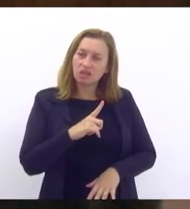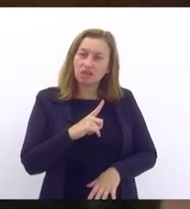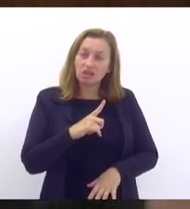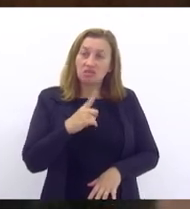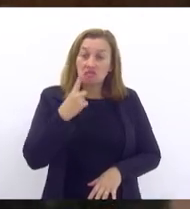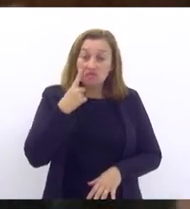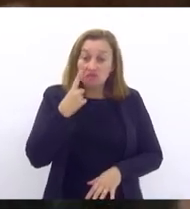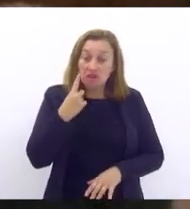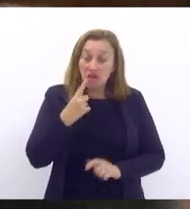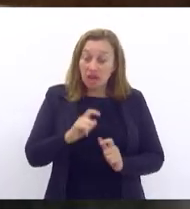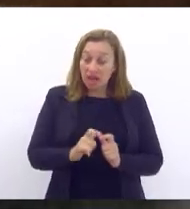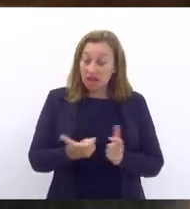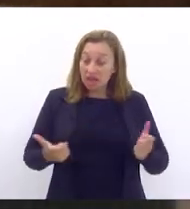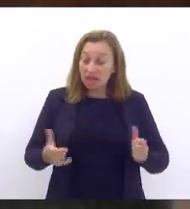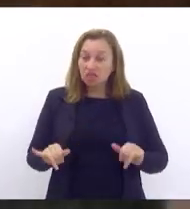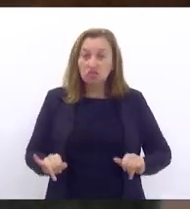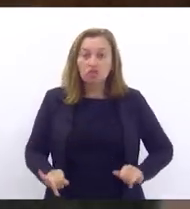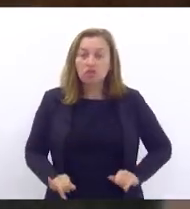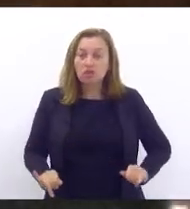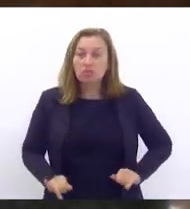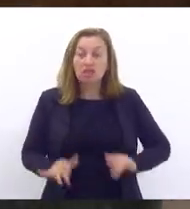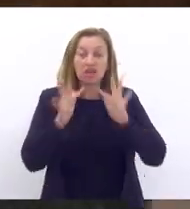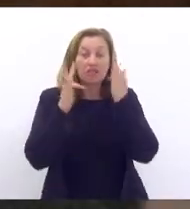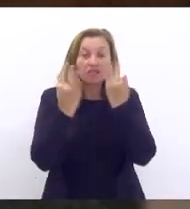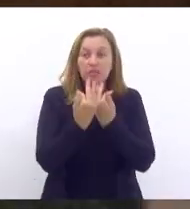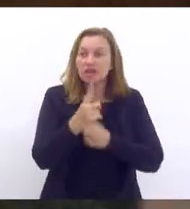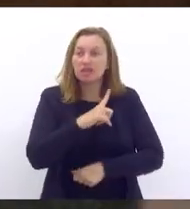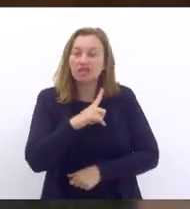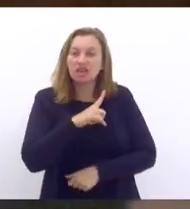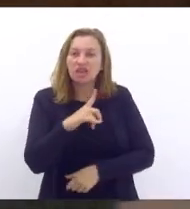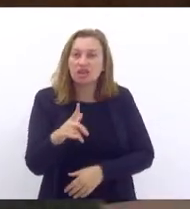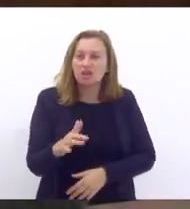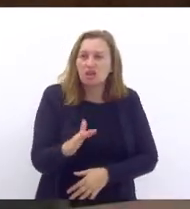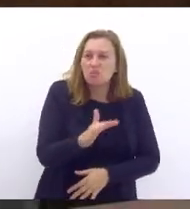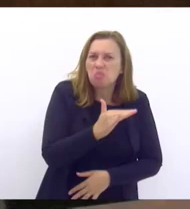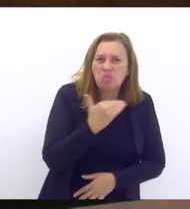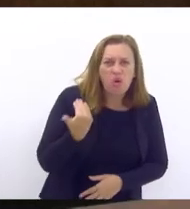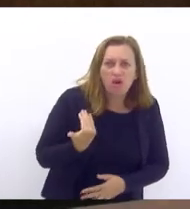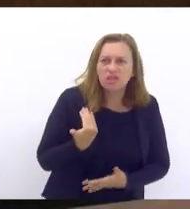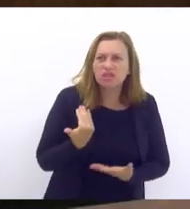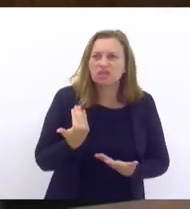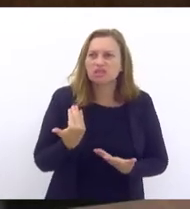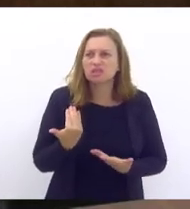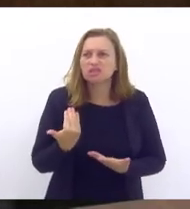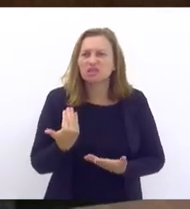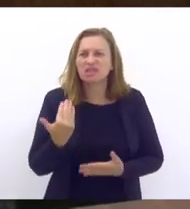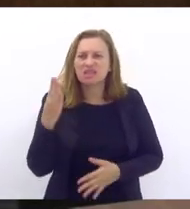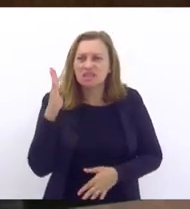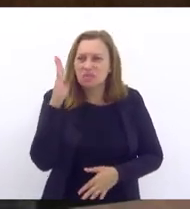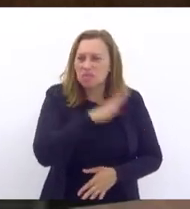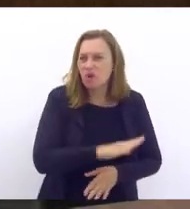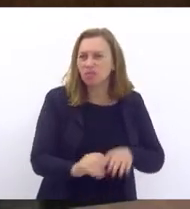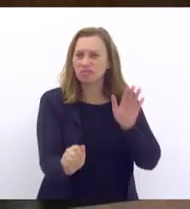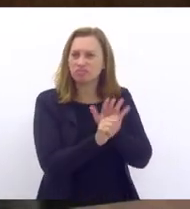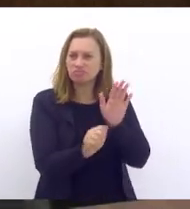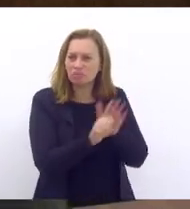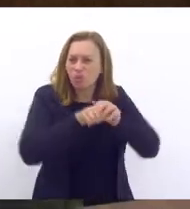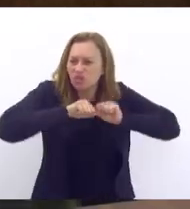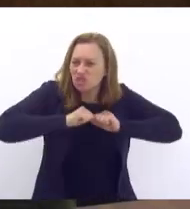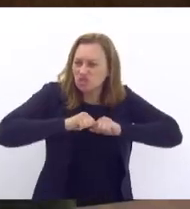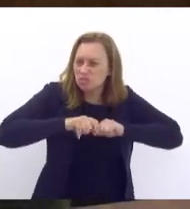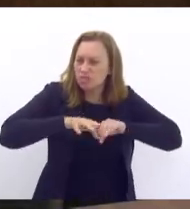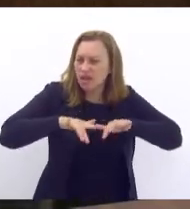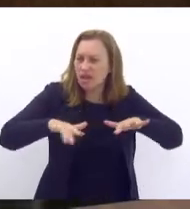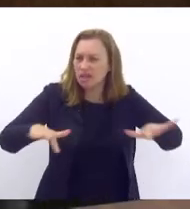dor que essas famílias estão enfrentando em meio às mortes e a esta maldição que é a droga que está invadindo